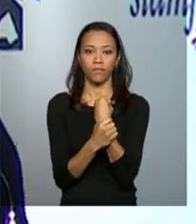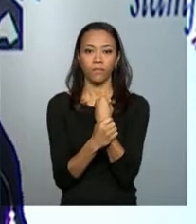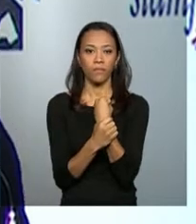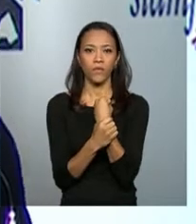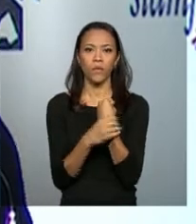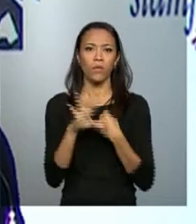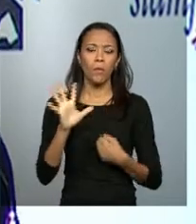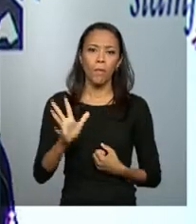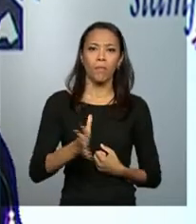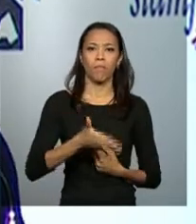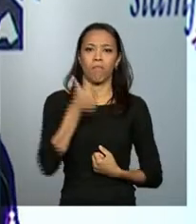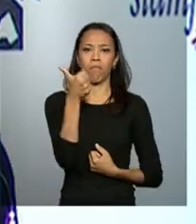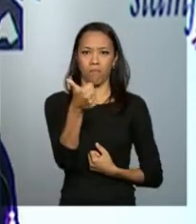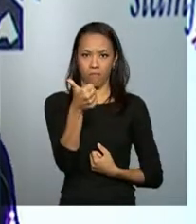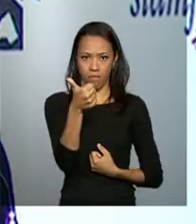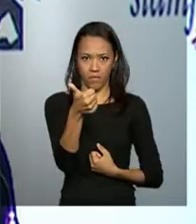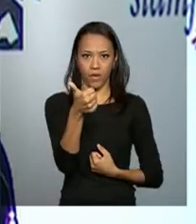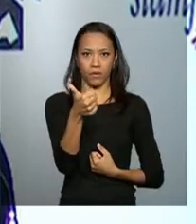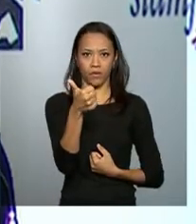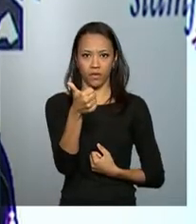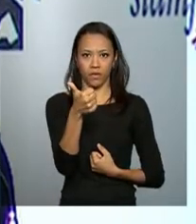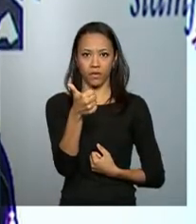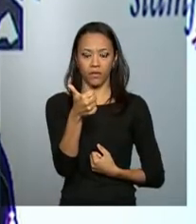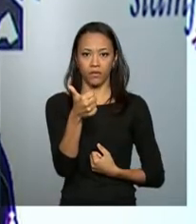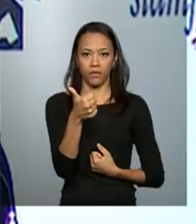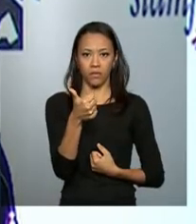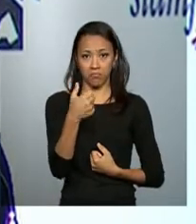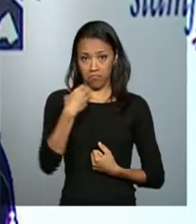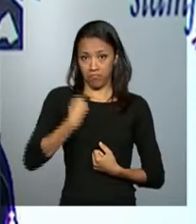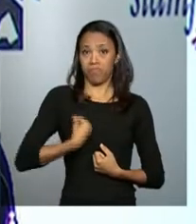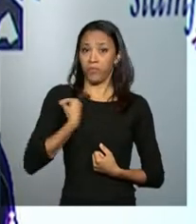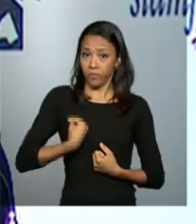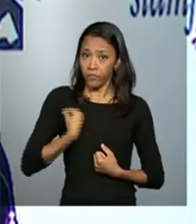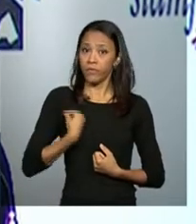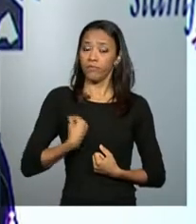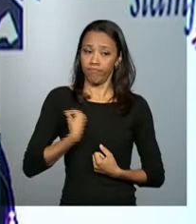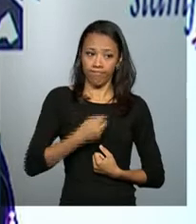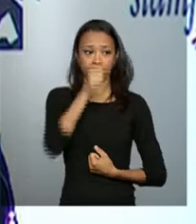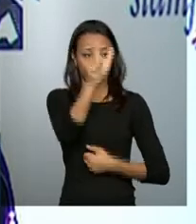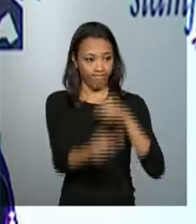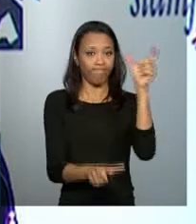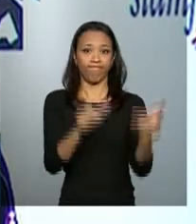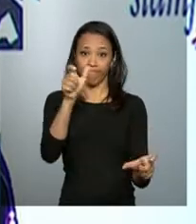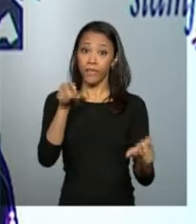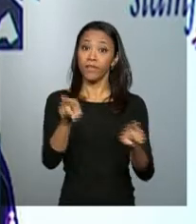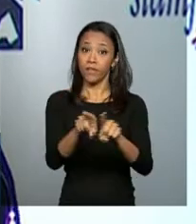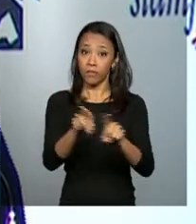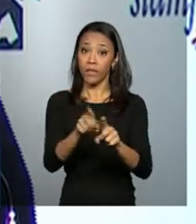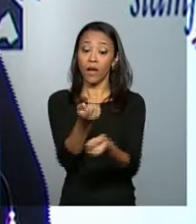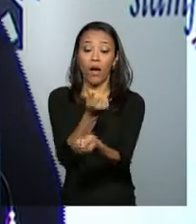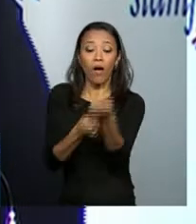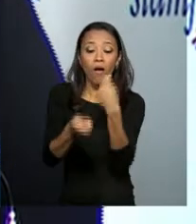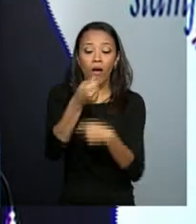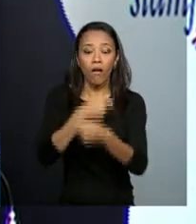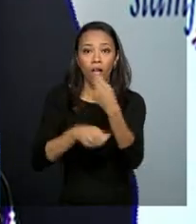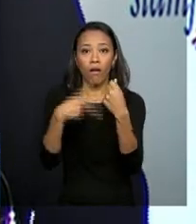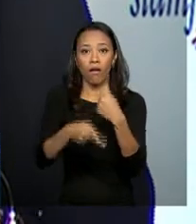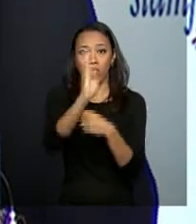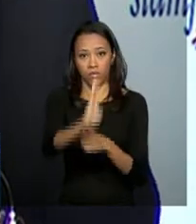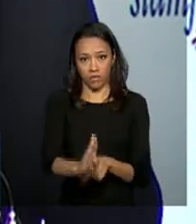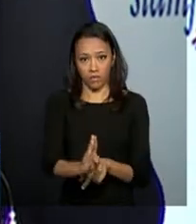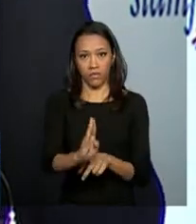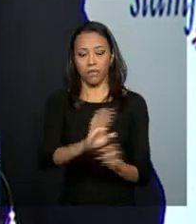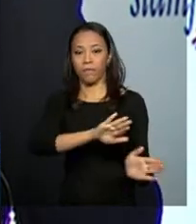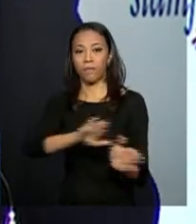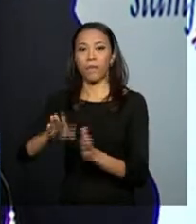uma melhoria nas condições de vida e na economia brasileira. Nós